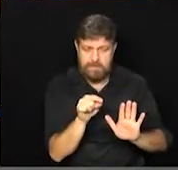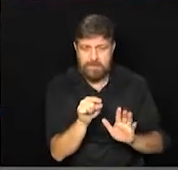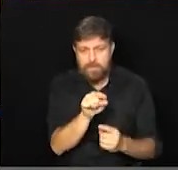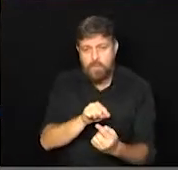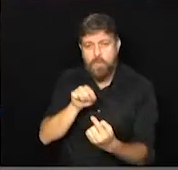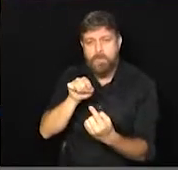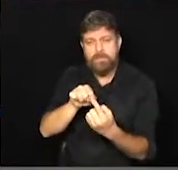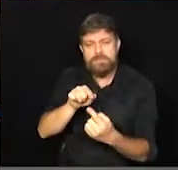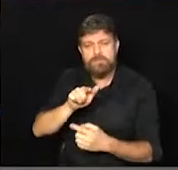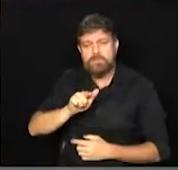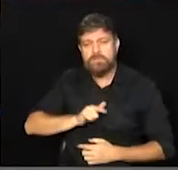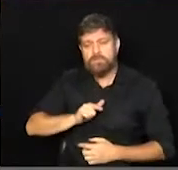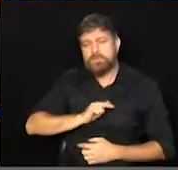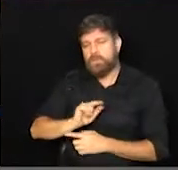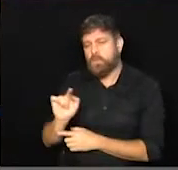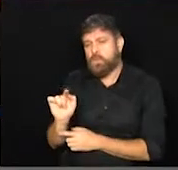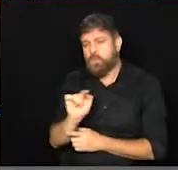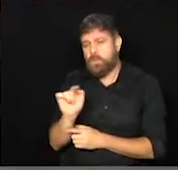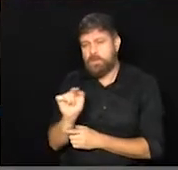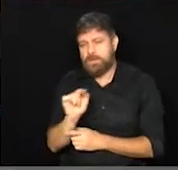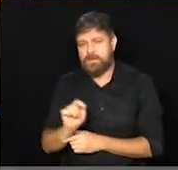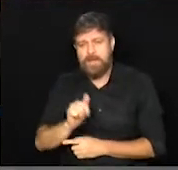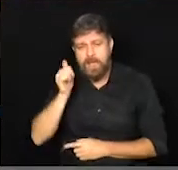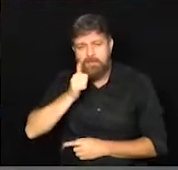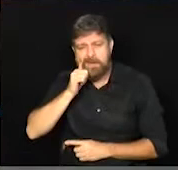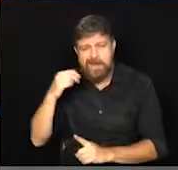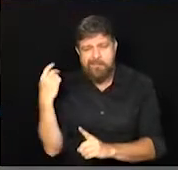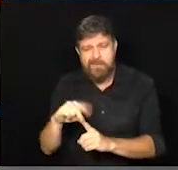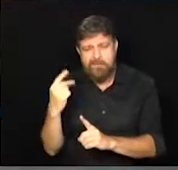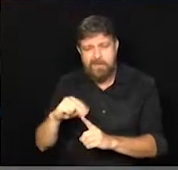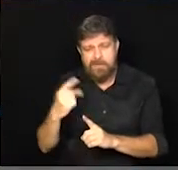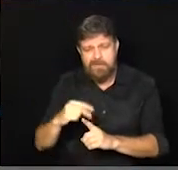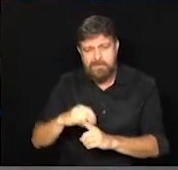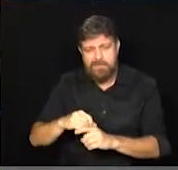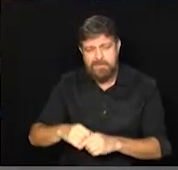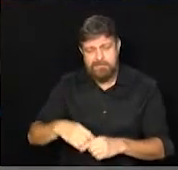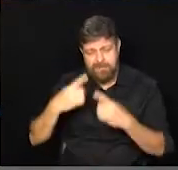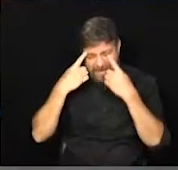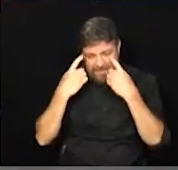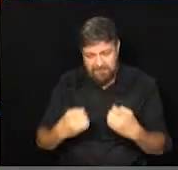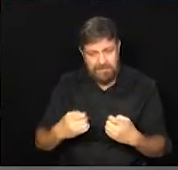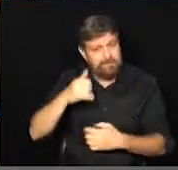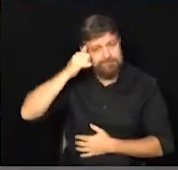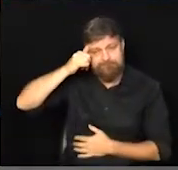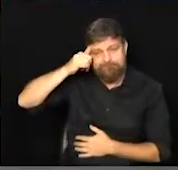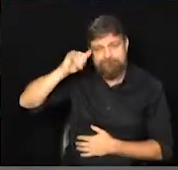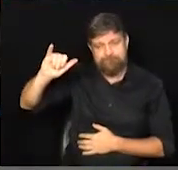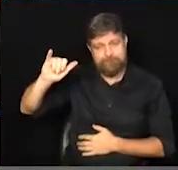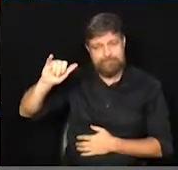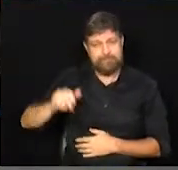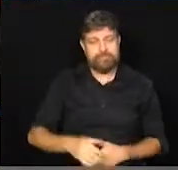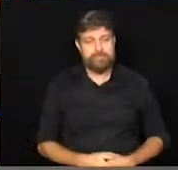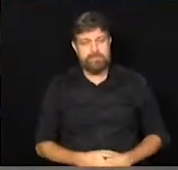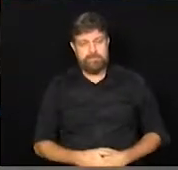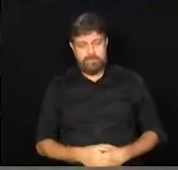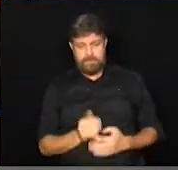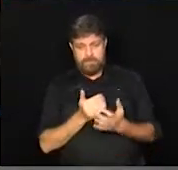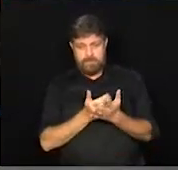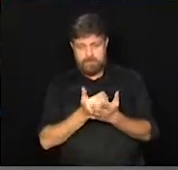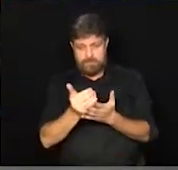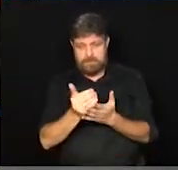que tem em vista o combate, a prevenção à violência contra a mulher. Para dar início, então, eu vou